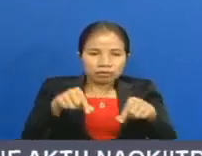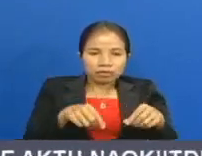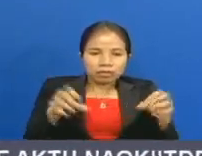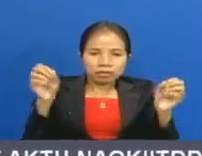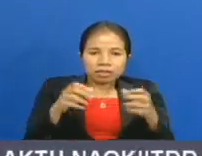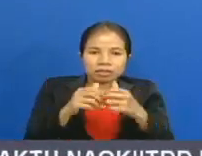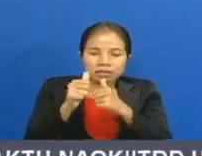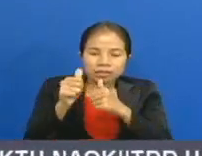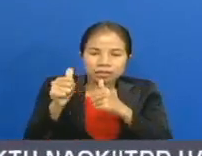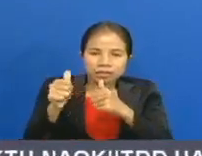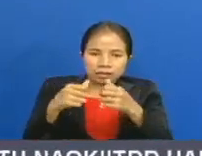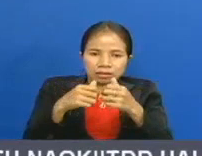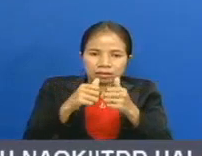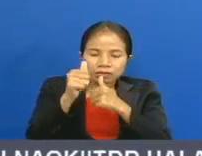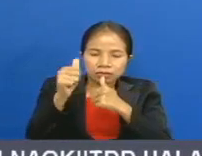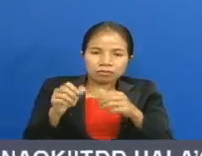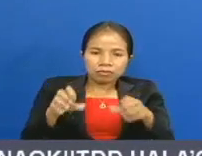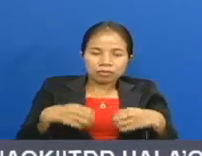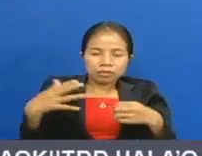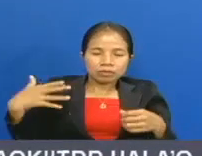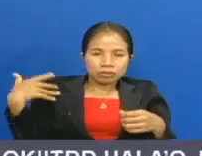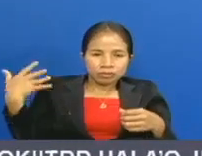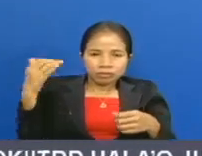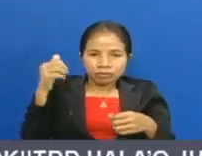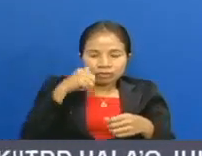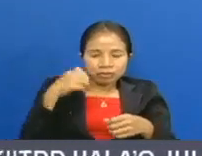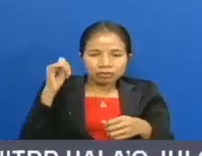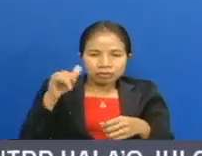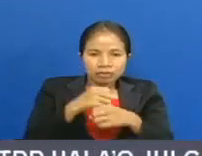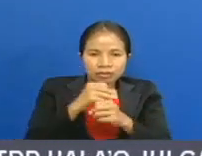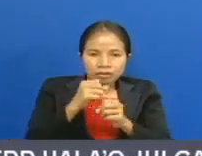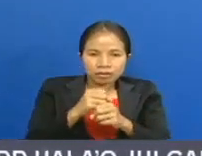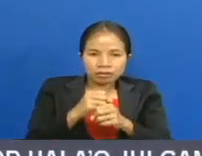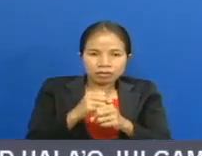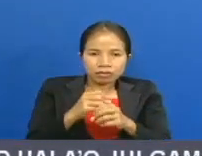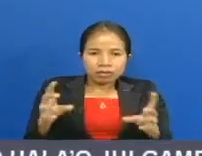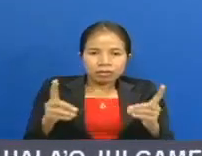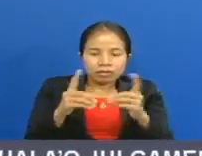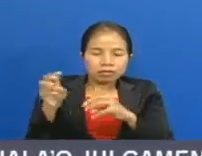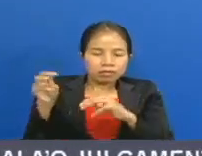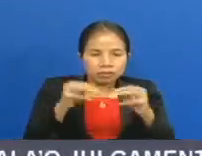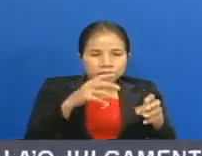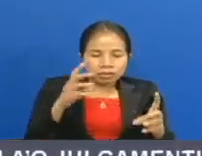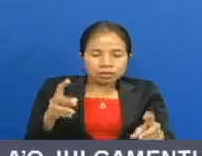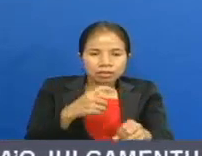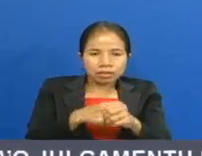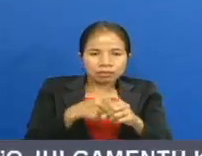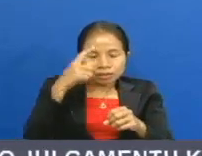identifica sucesso história Sira, ou ensa jovem feto Sira, halo adaptação, rasuro, mudança climática. Tamba,